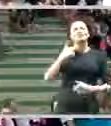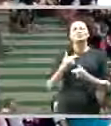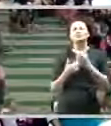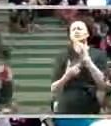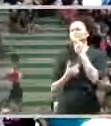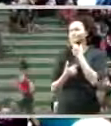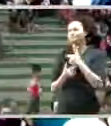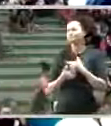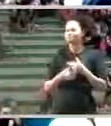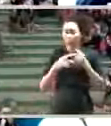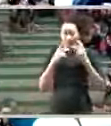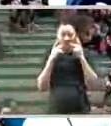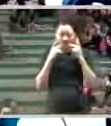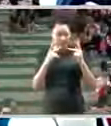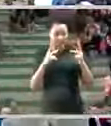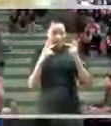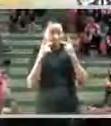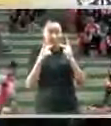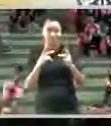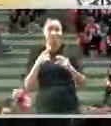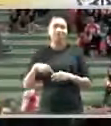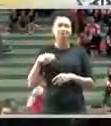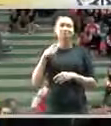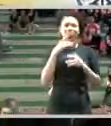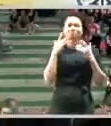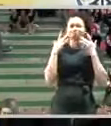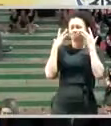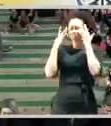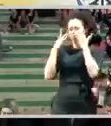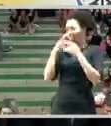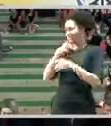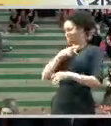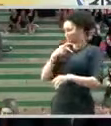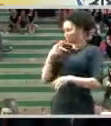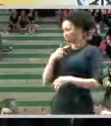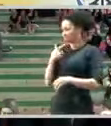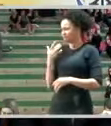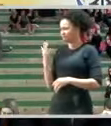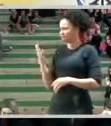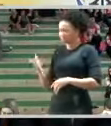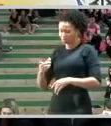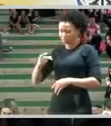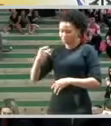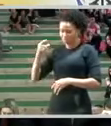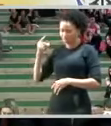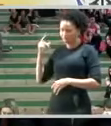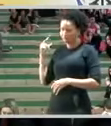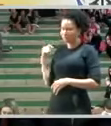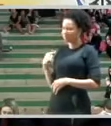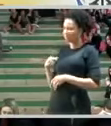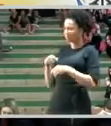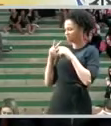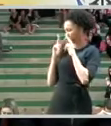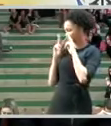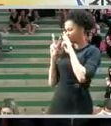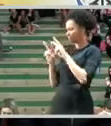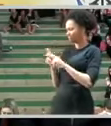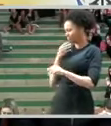Quando eu terminei de pregar, com lágrimas nos olhos, ela disse: pastor, há muito tempo eu não via um homem